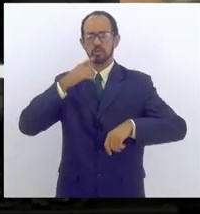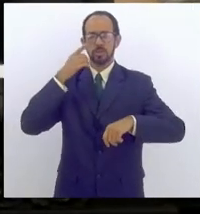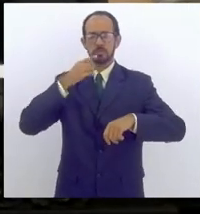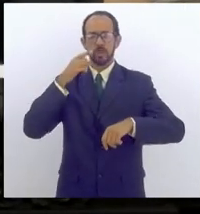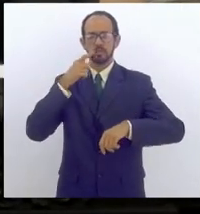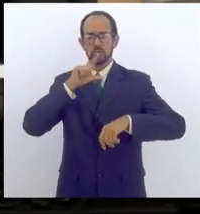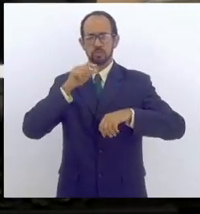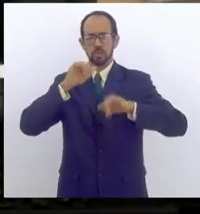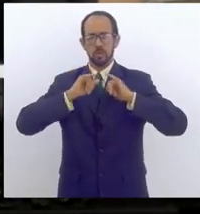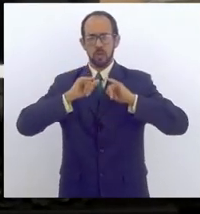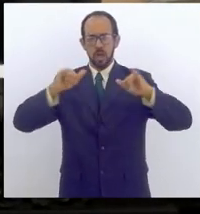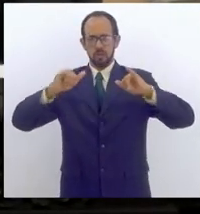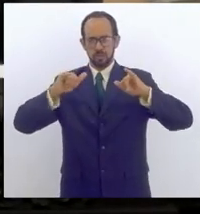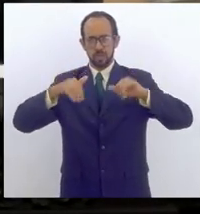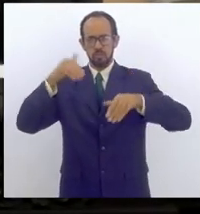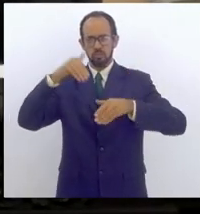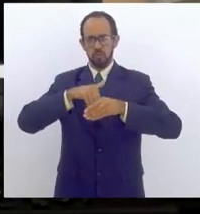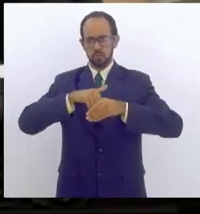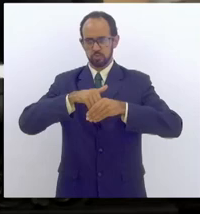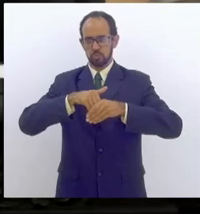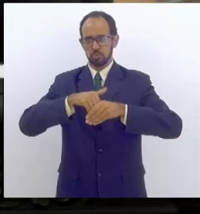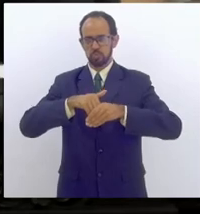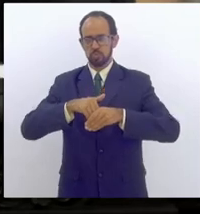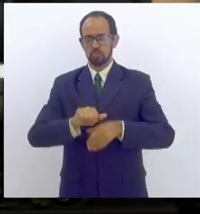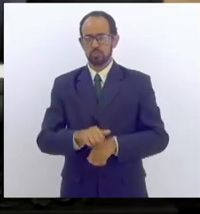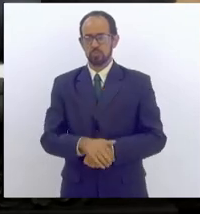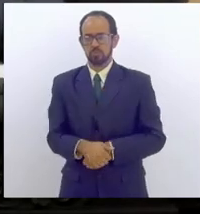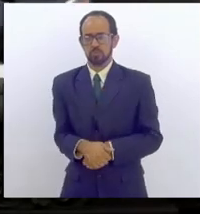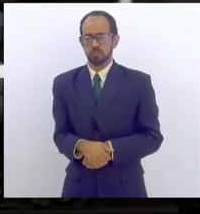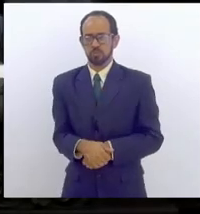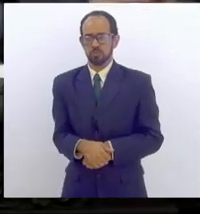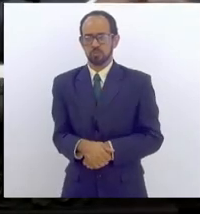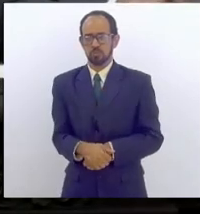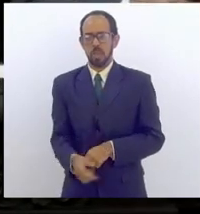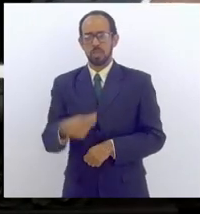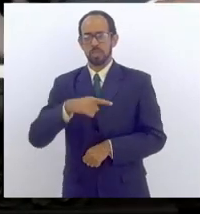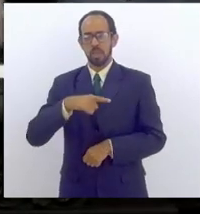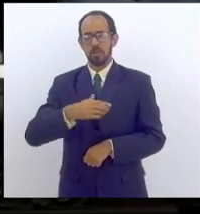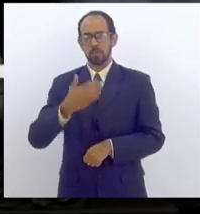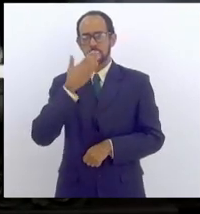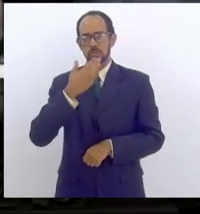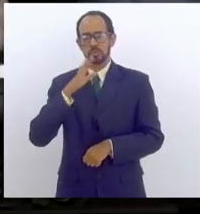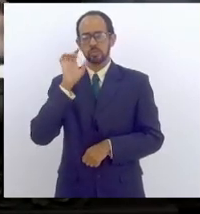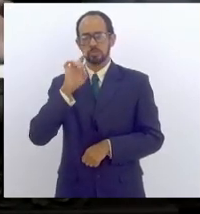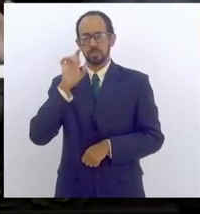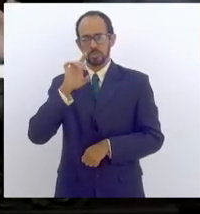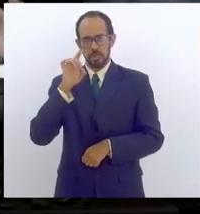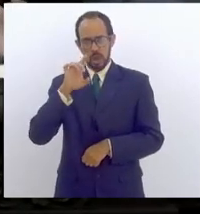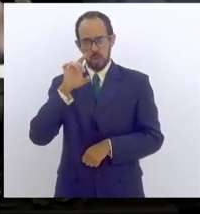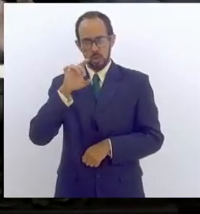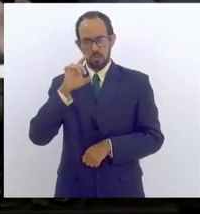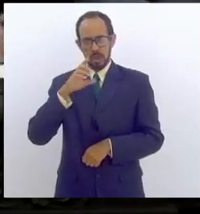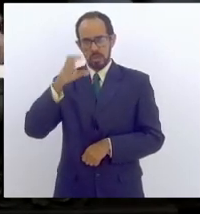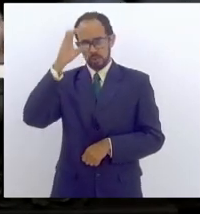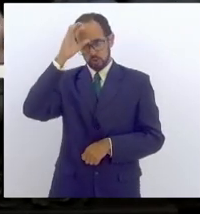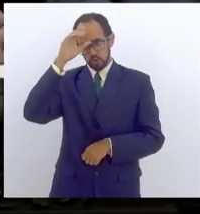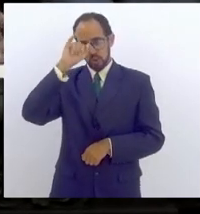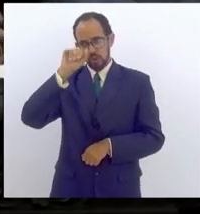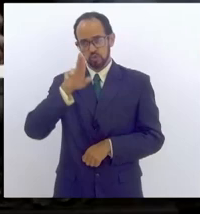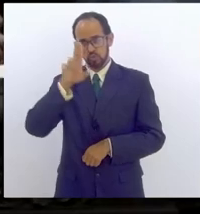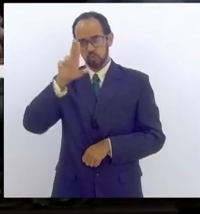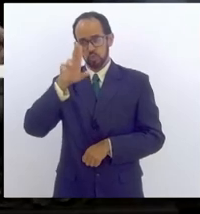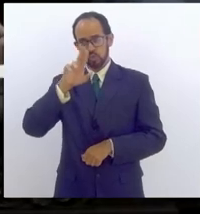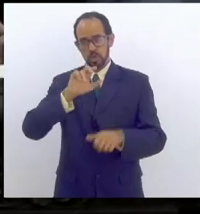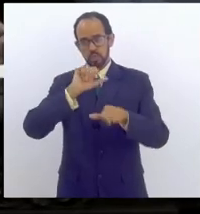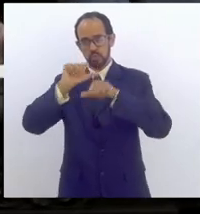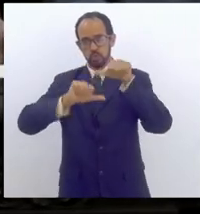proclamar os seus votos. E há um pedido especial que já foi feito à deputada Tia Ju, inversão da ordem por uma